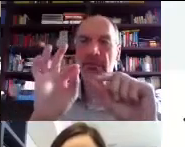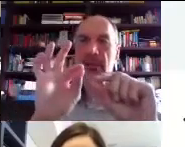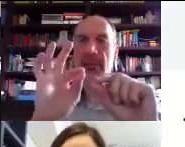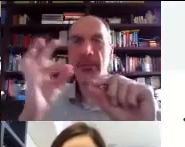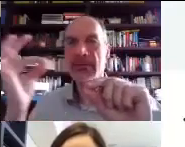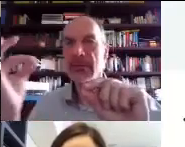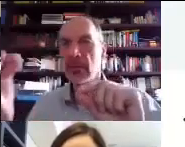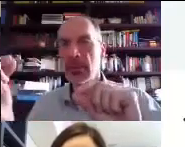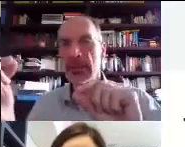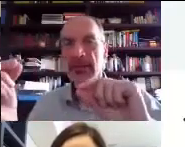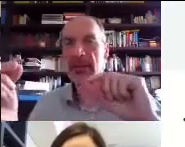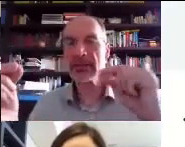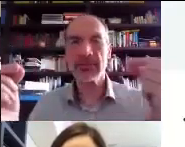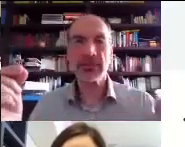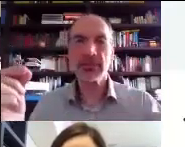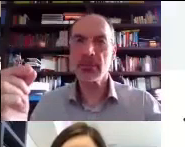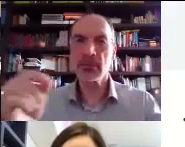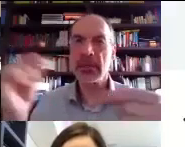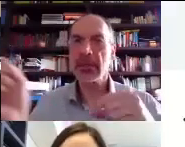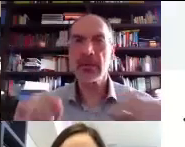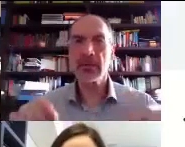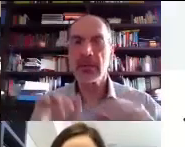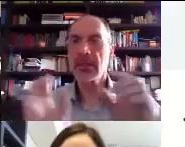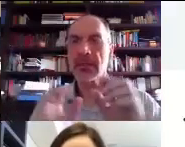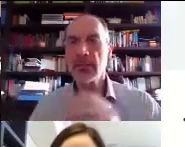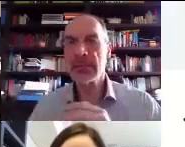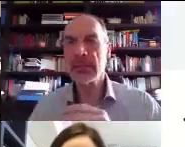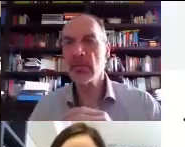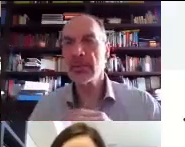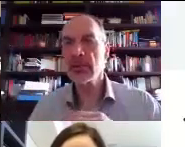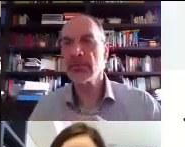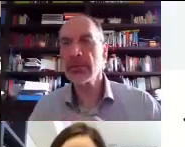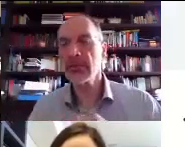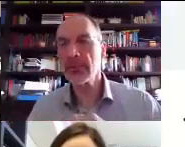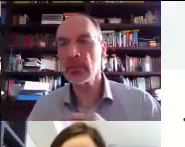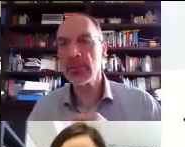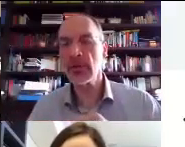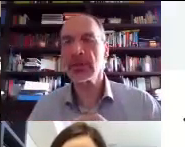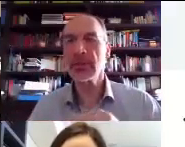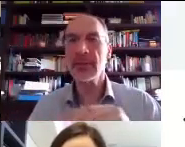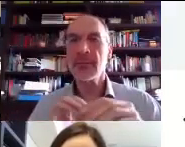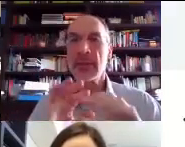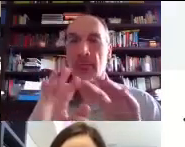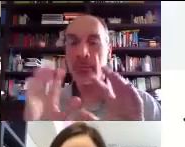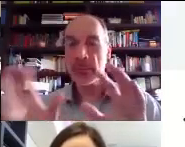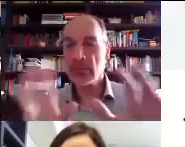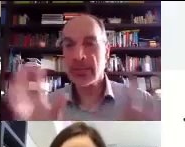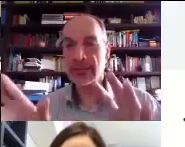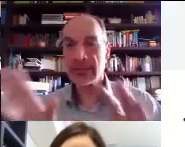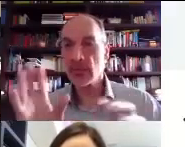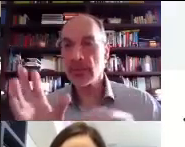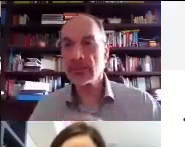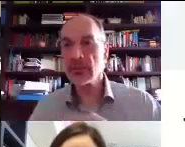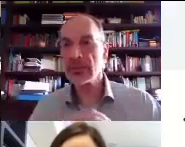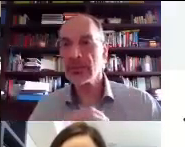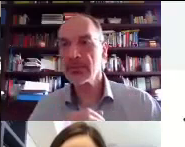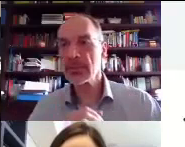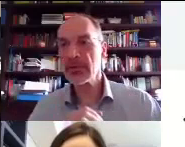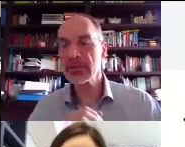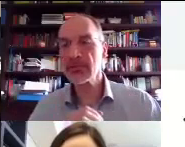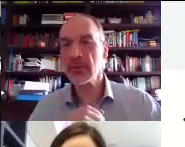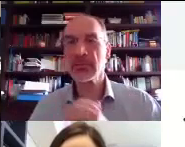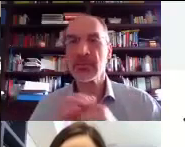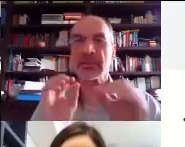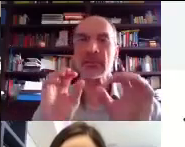configurações, passar um para trás, outro para cá, de maneira que uma não vai perturbar a outra. Por isso que tem essas combinações das mais